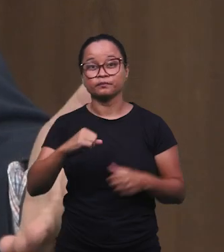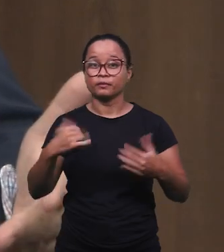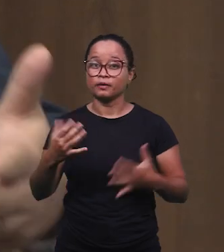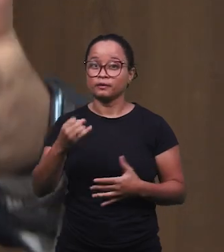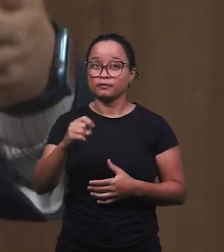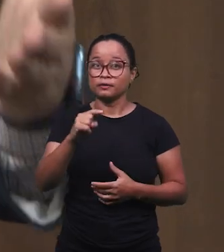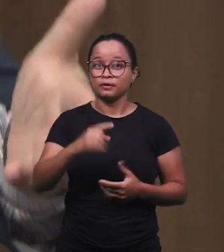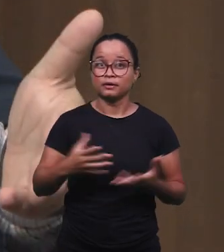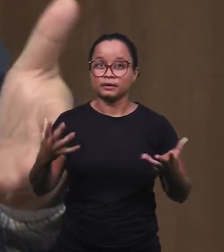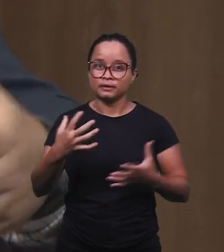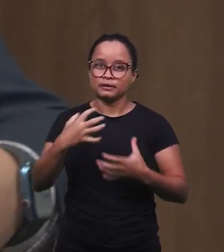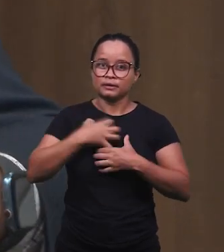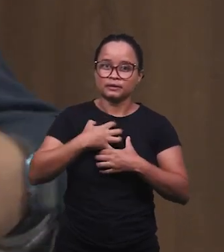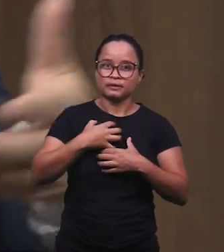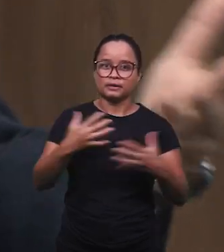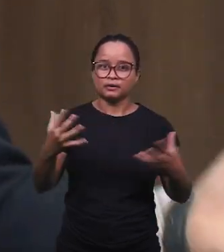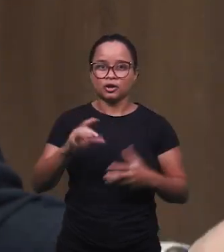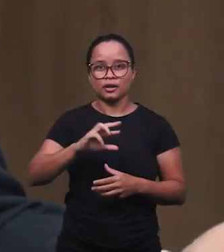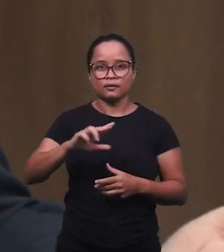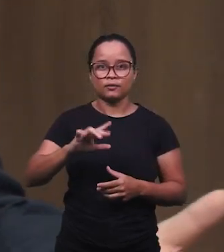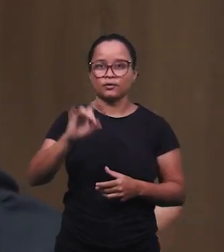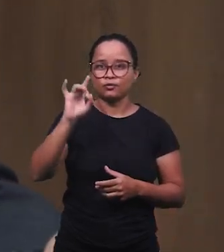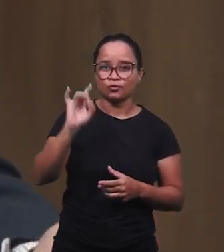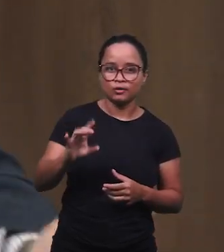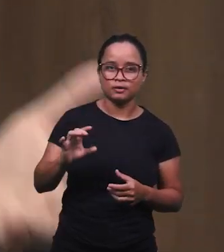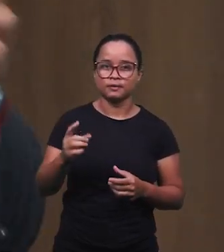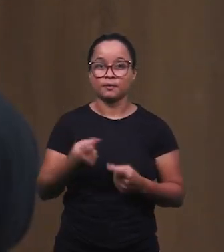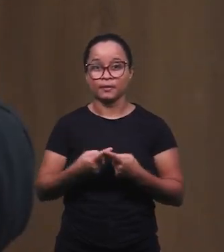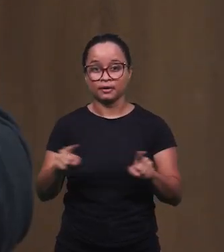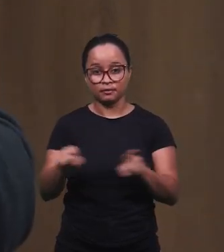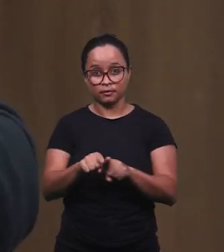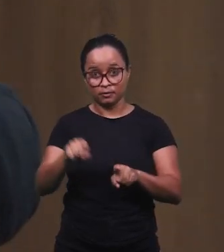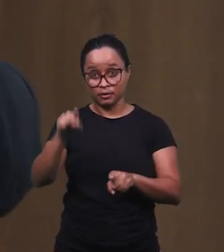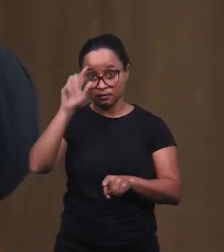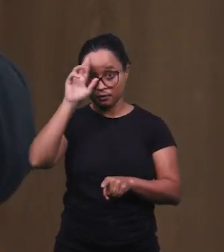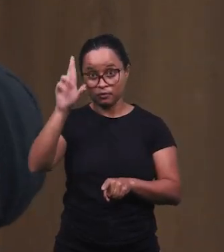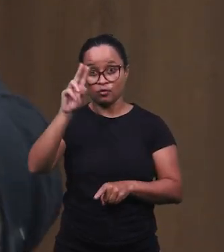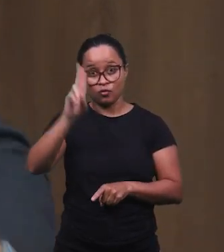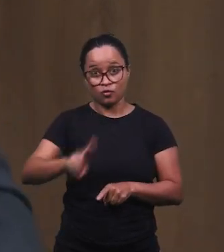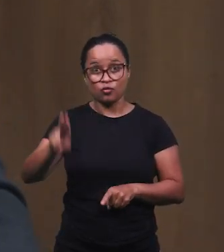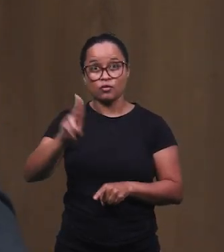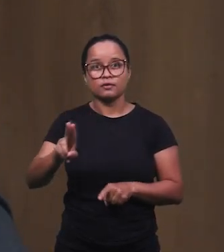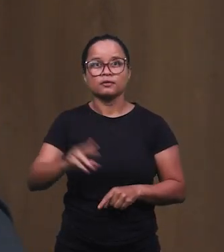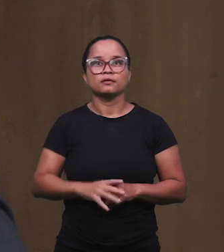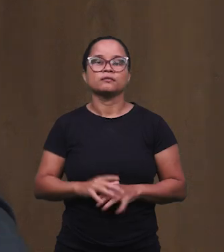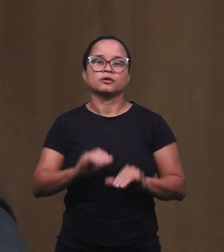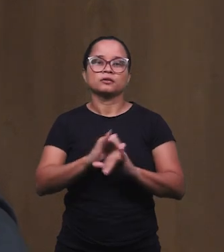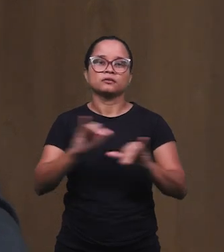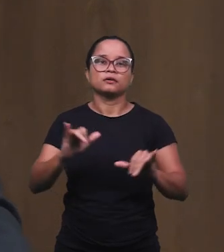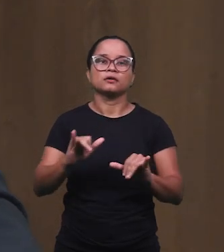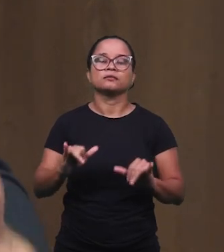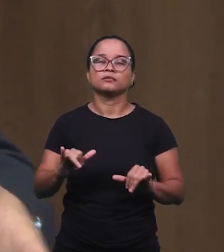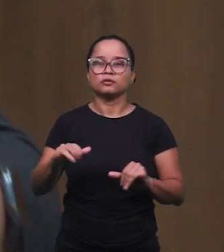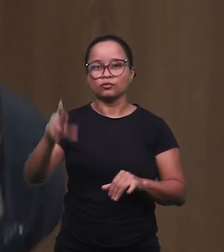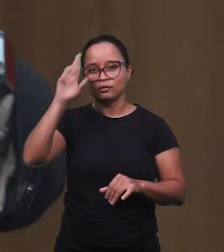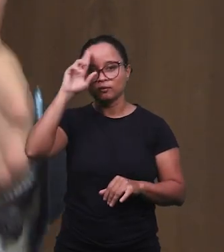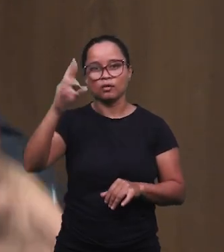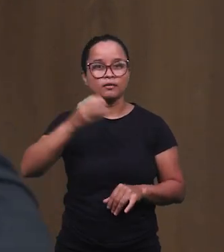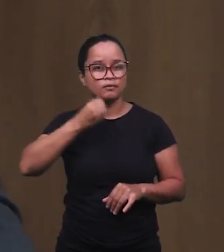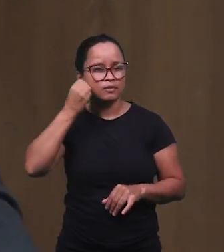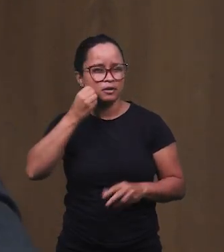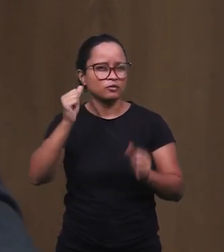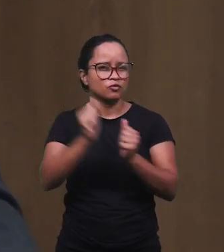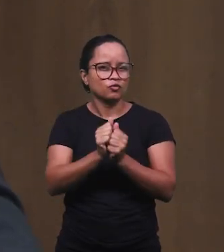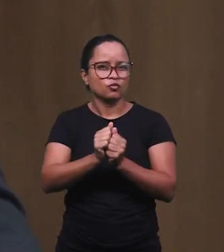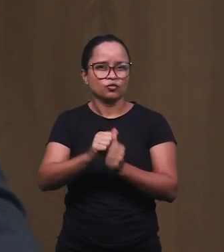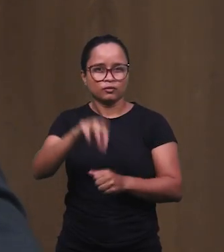você se sentiu tocado não só pelo que nós falamos, mas principalmente pelo Senhor, use isso para falar do Senhor, da sua experiência